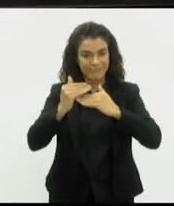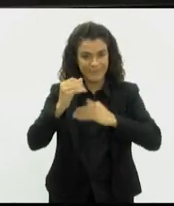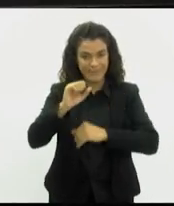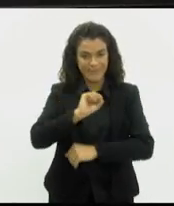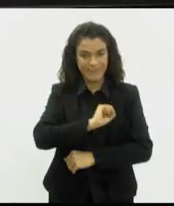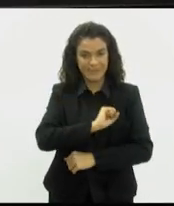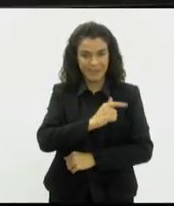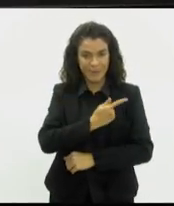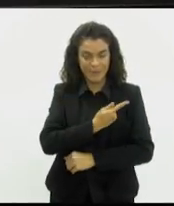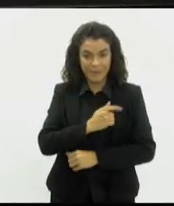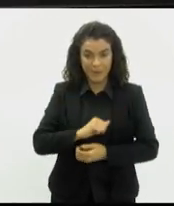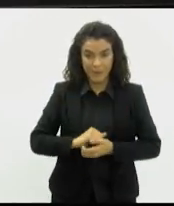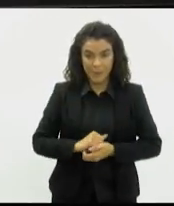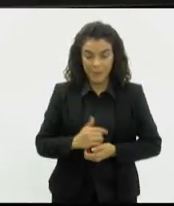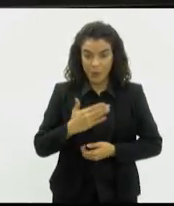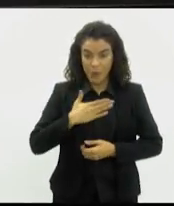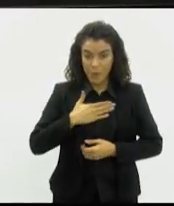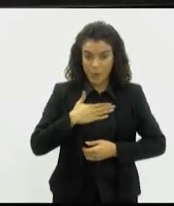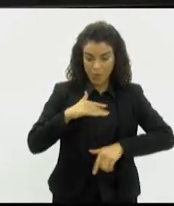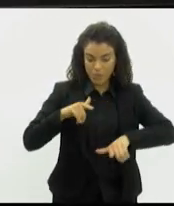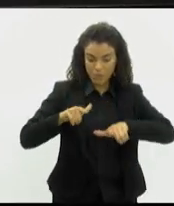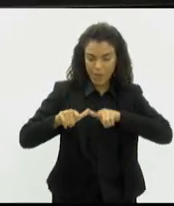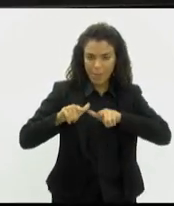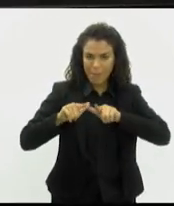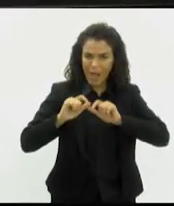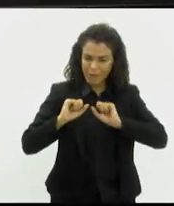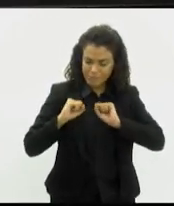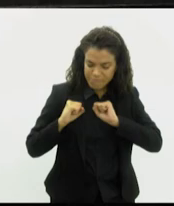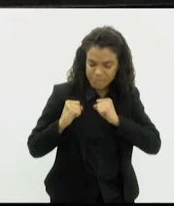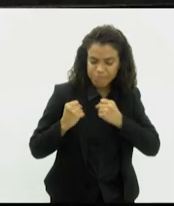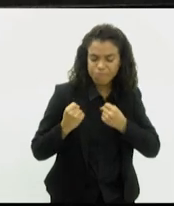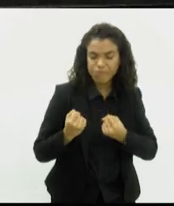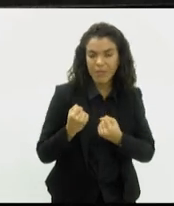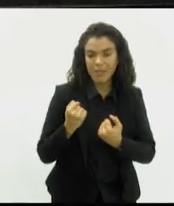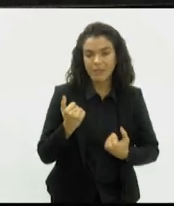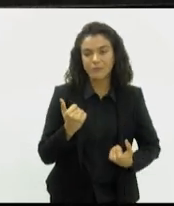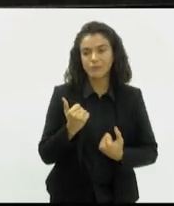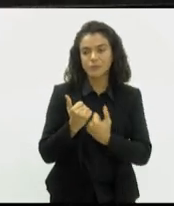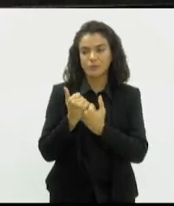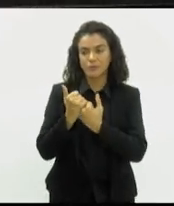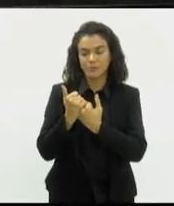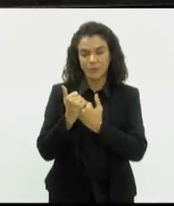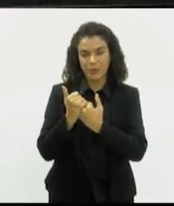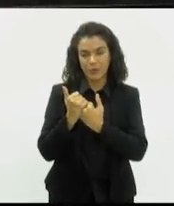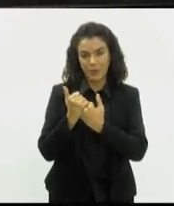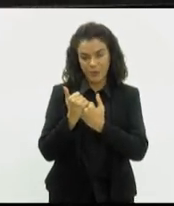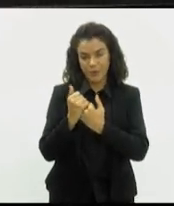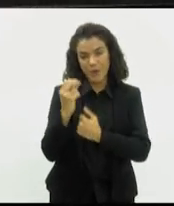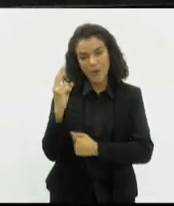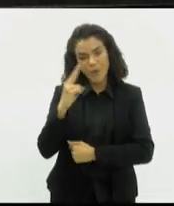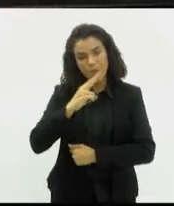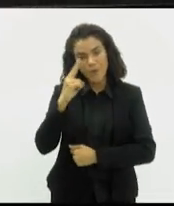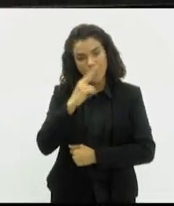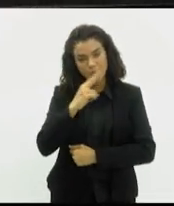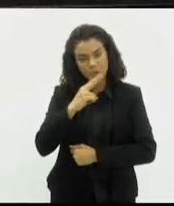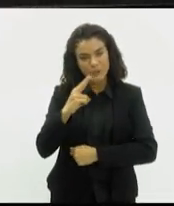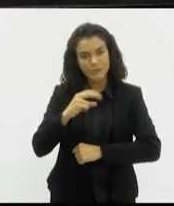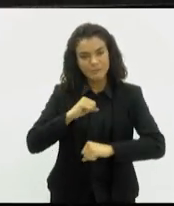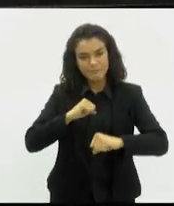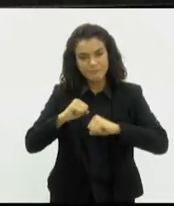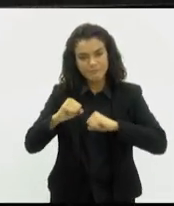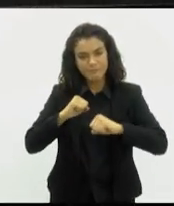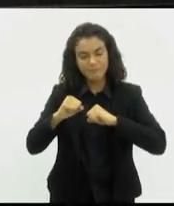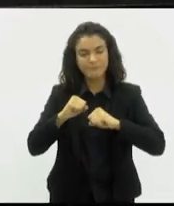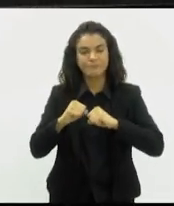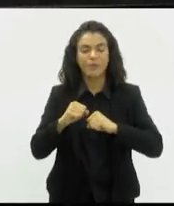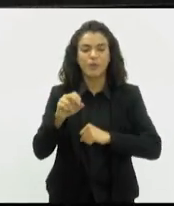Gonçalo. O meu mandato está dedicado a dar todo o suporte a essa urgente reivindicação e usar